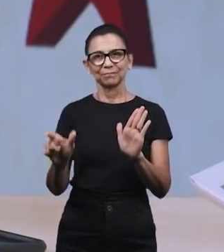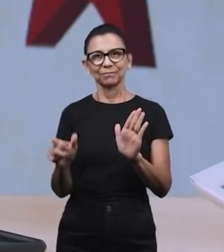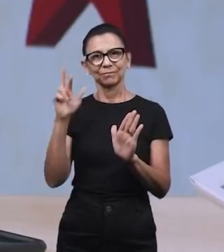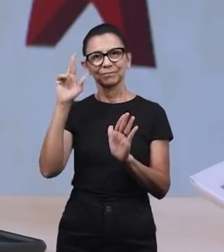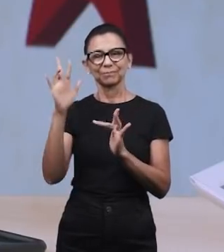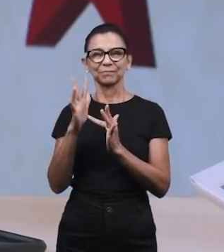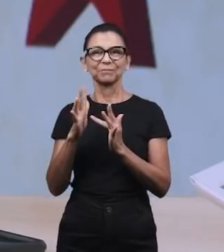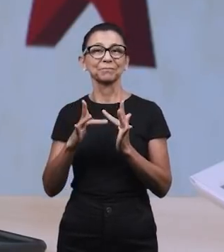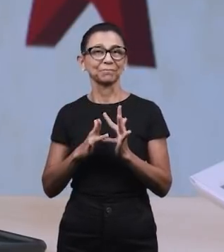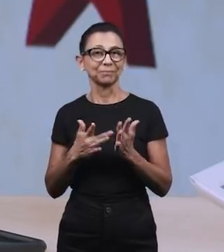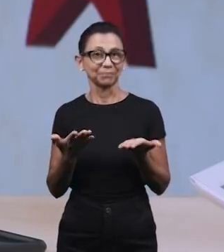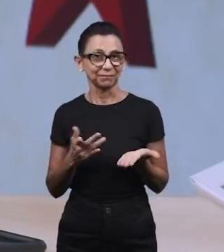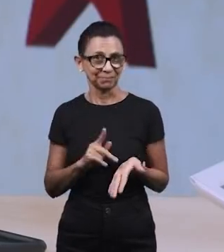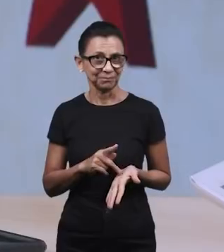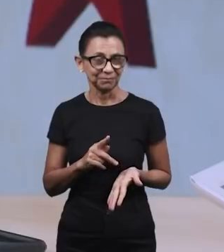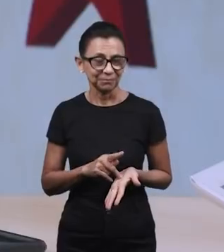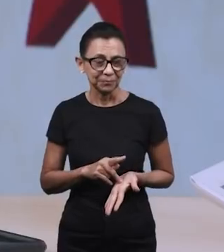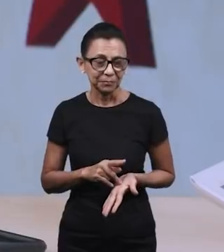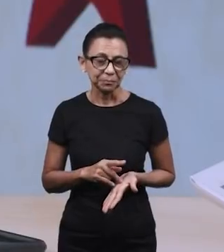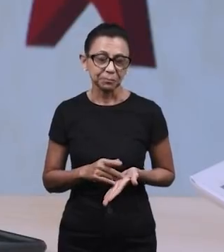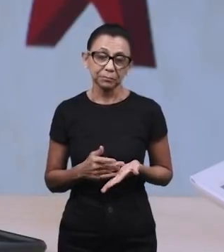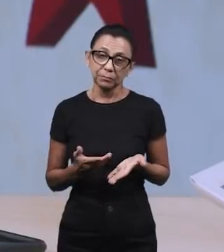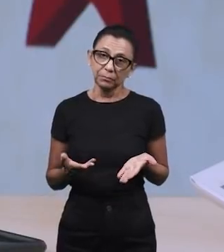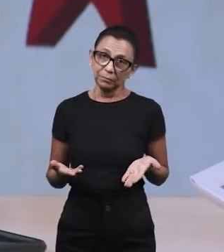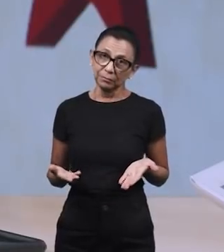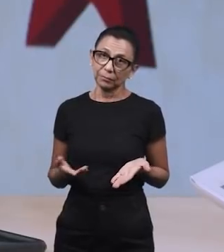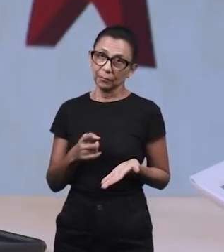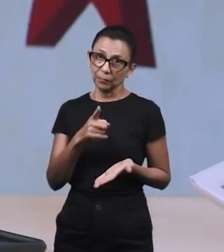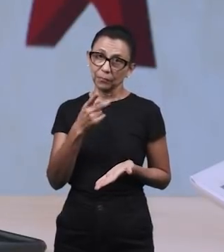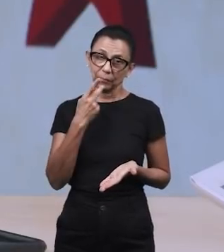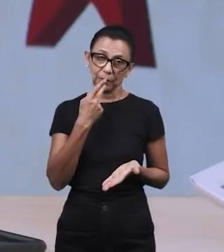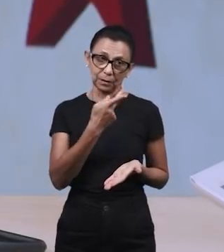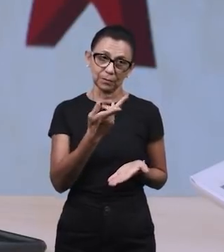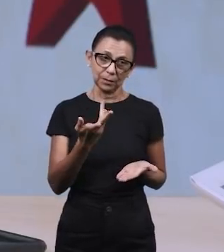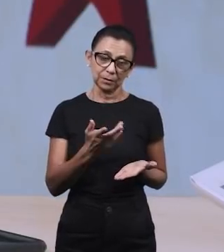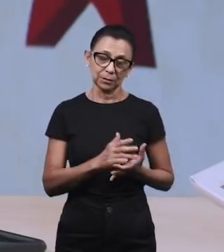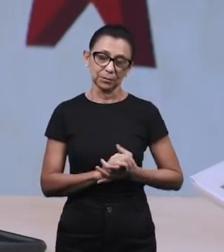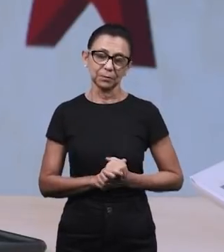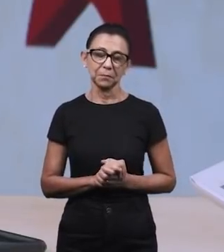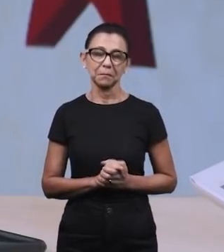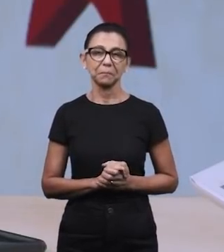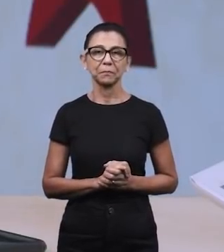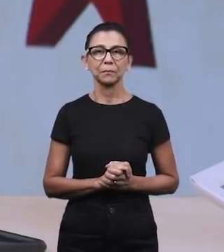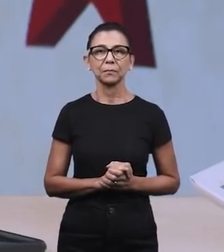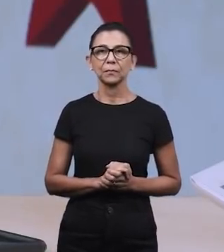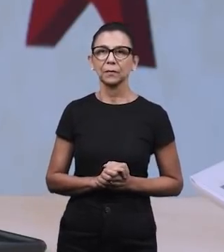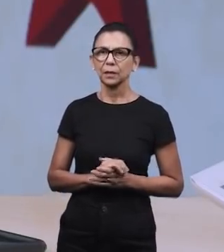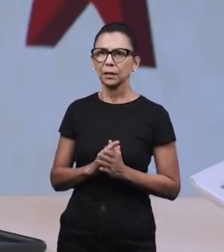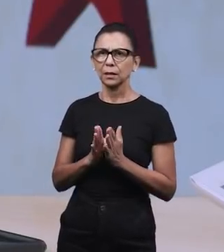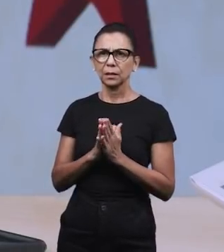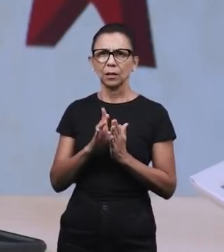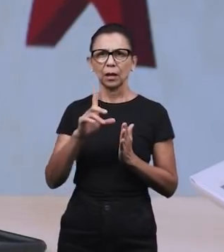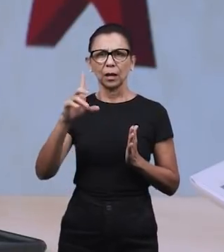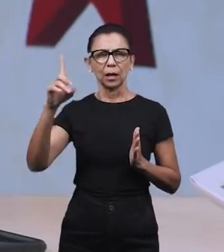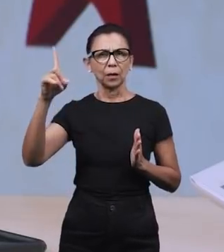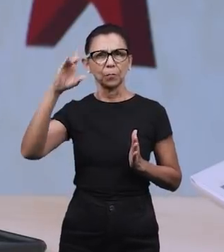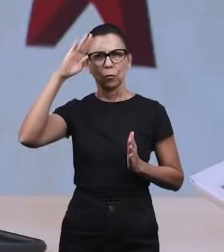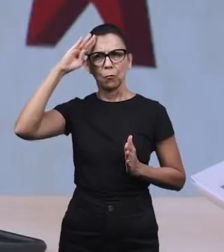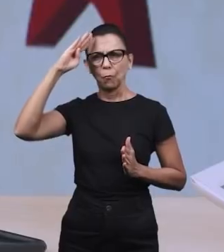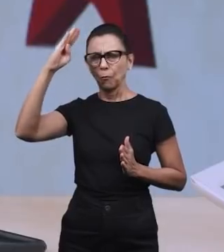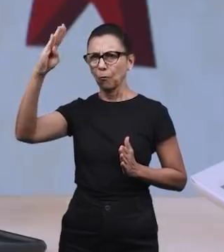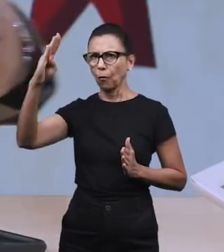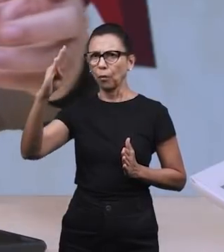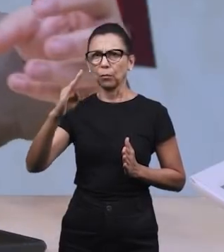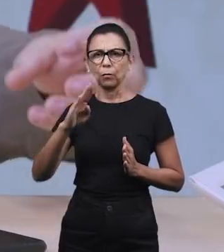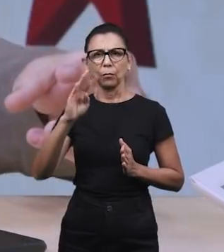para a pessoa do Senhor Jesus, né? E como você disse, a Bíblia gira em torno, a